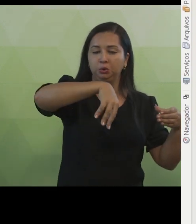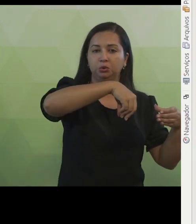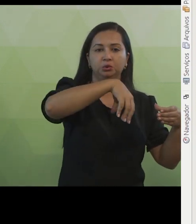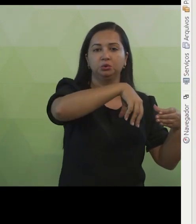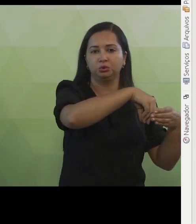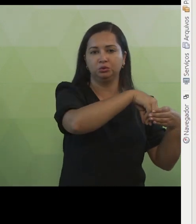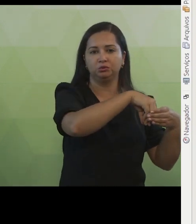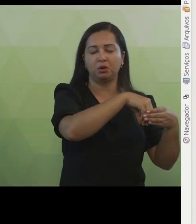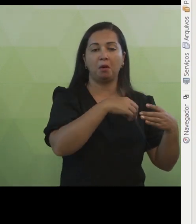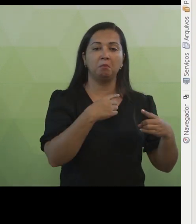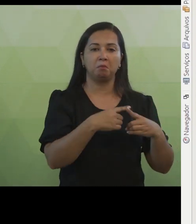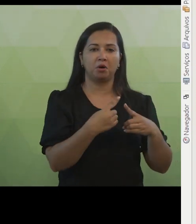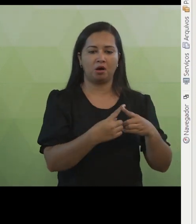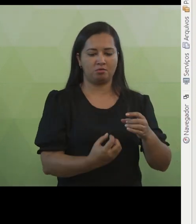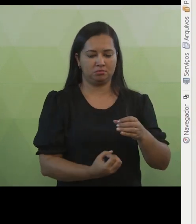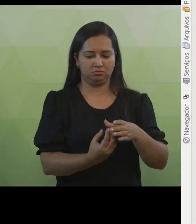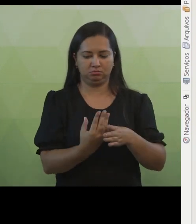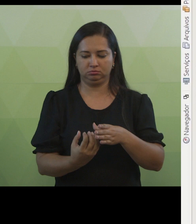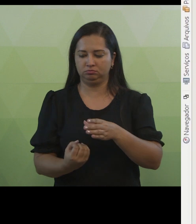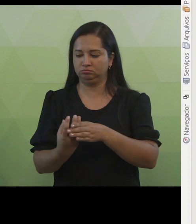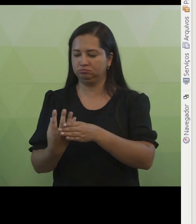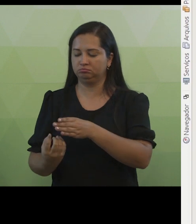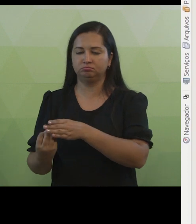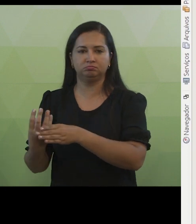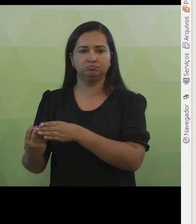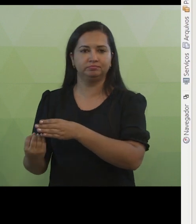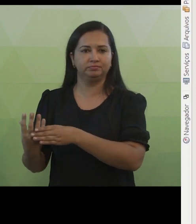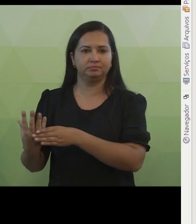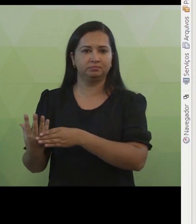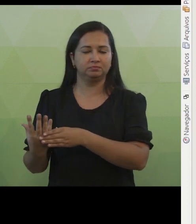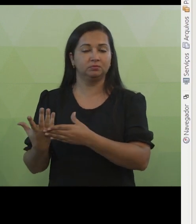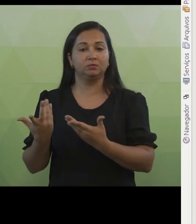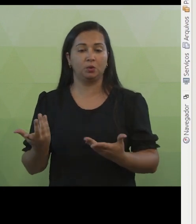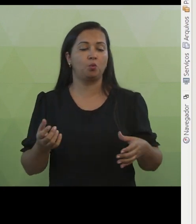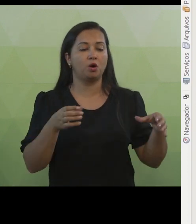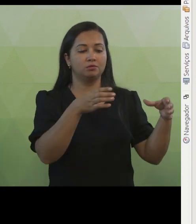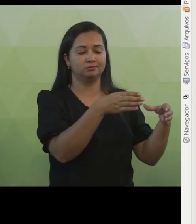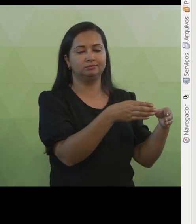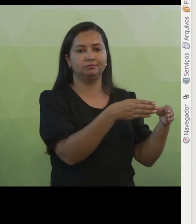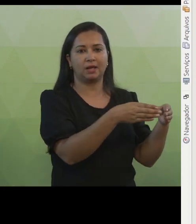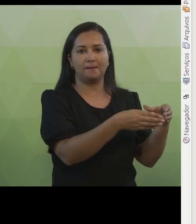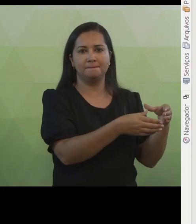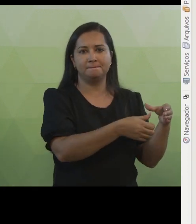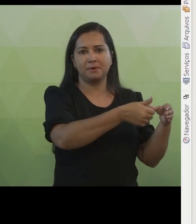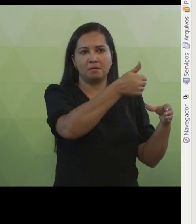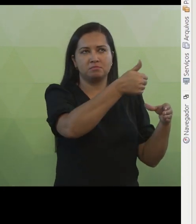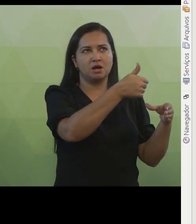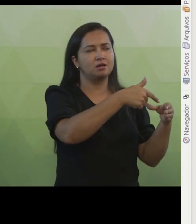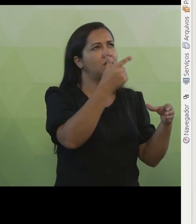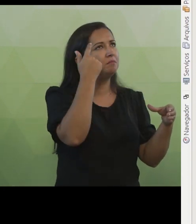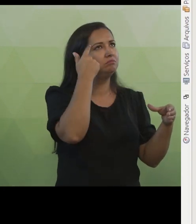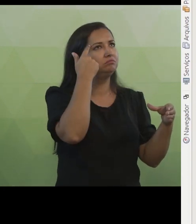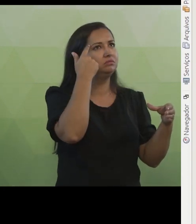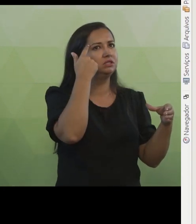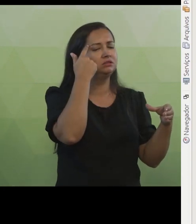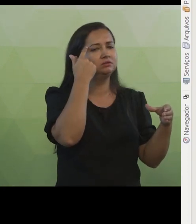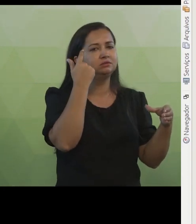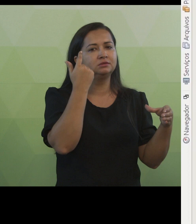da concepção dessa aplicação eu não tenha em mente que existe, por exemplo, uma classe secretário.